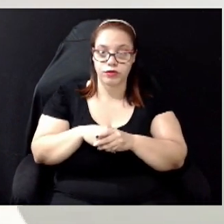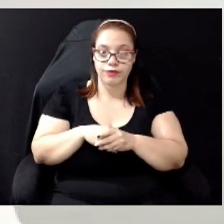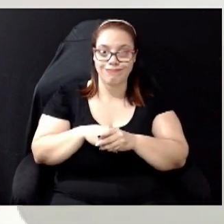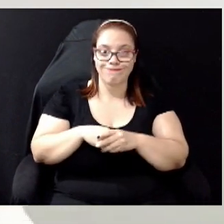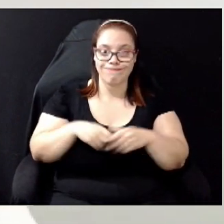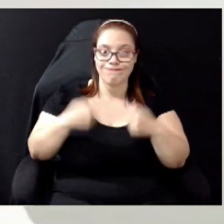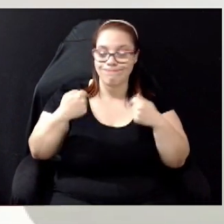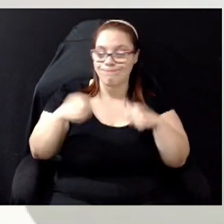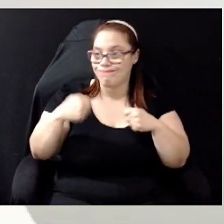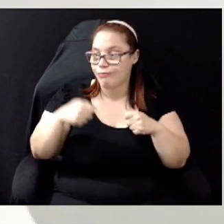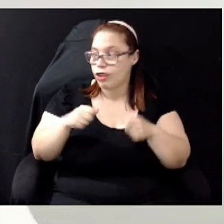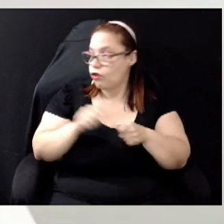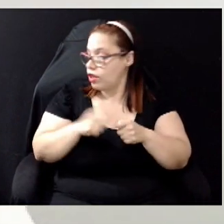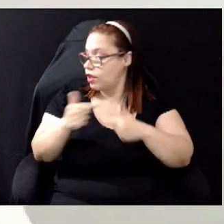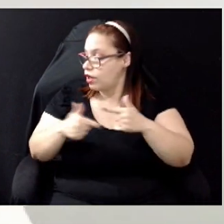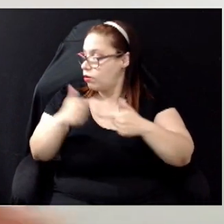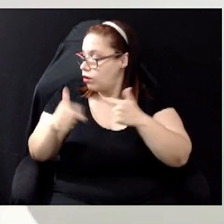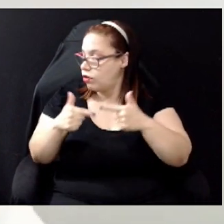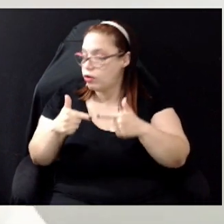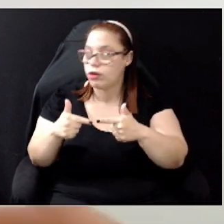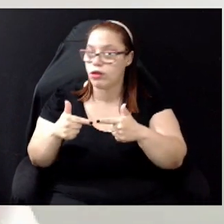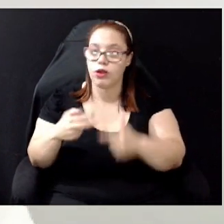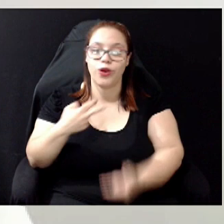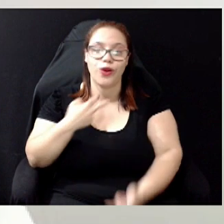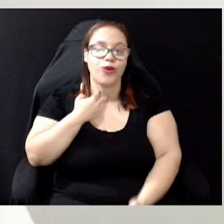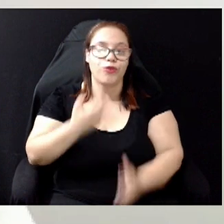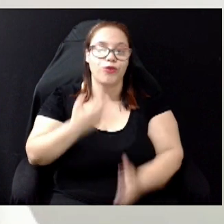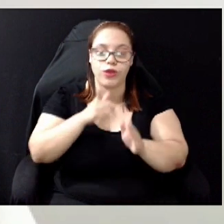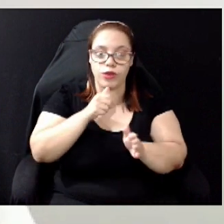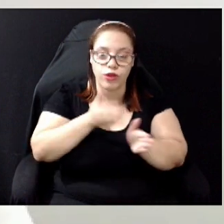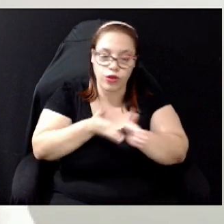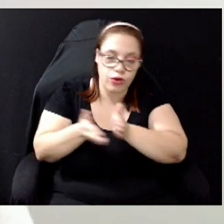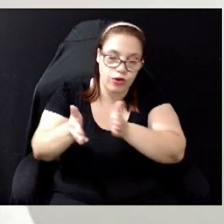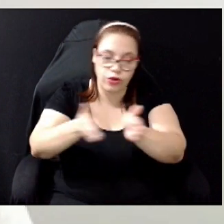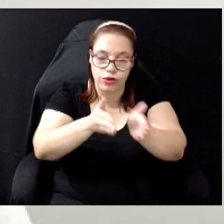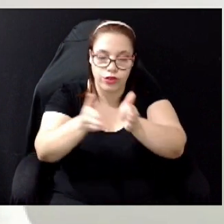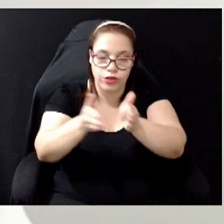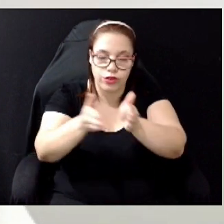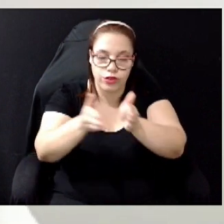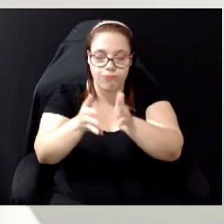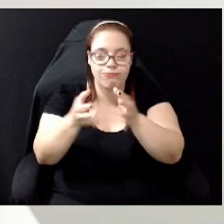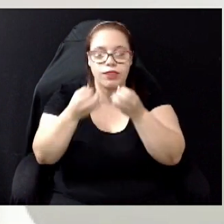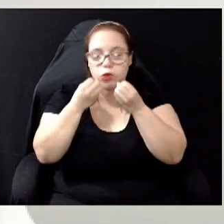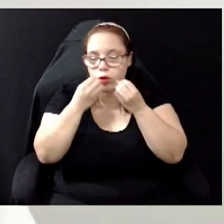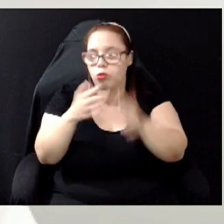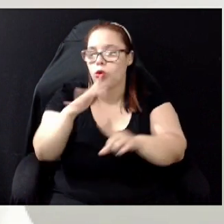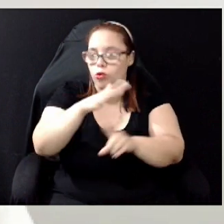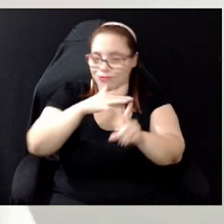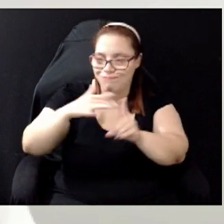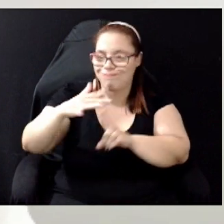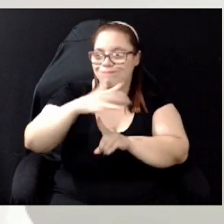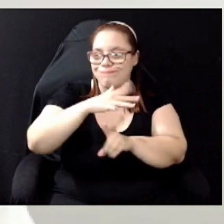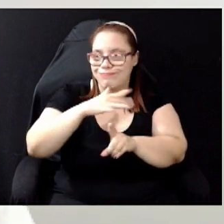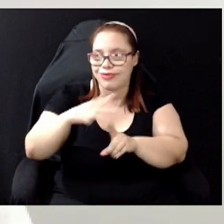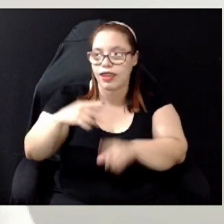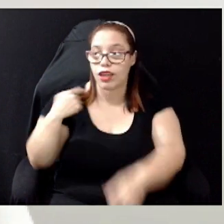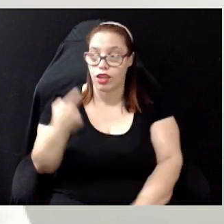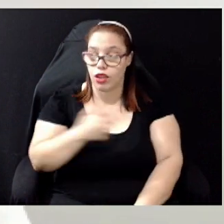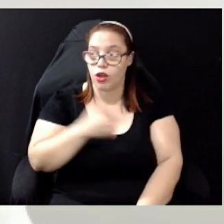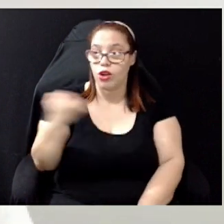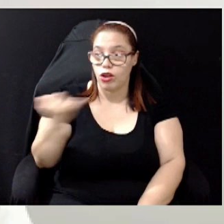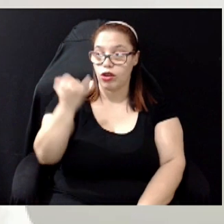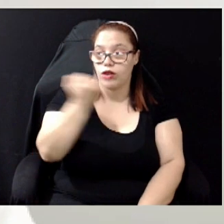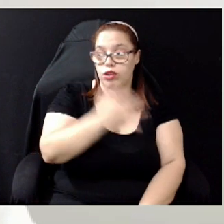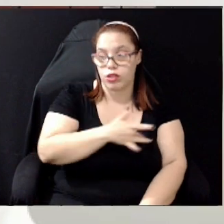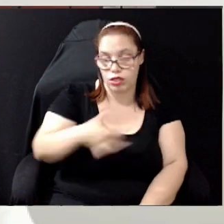vai ser forçada a fazer esse tipo de trabalho, porque do rio ela não vai mais poder tirar. Então, isso vai ser sensacional para o meio ambiente, que é o que importa para